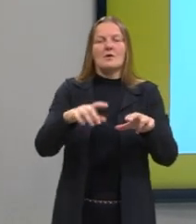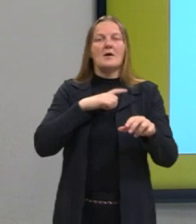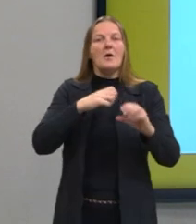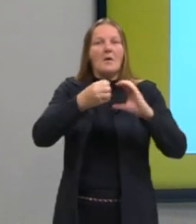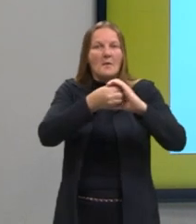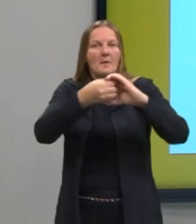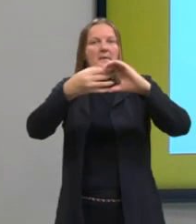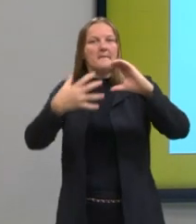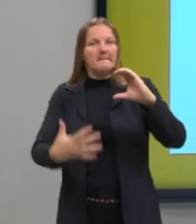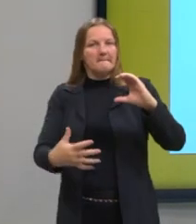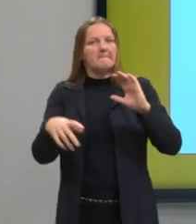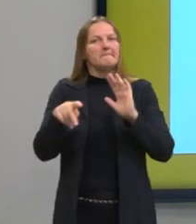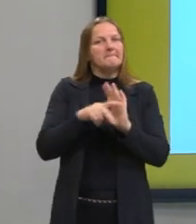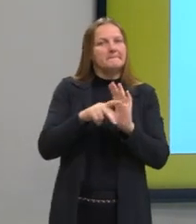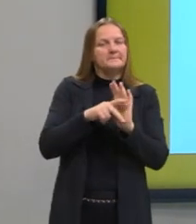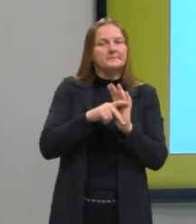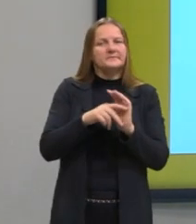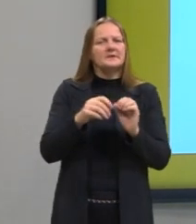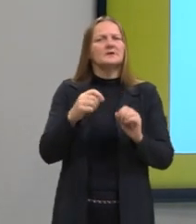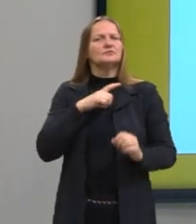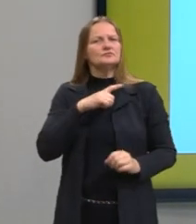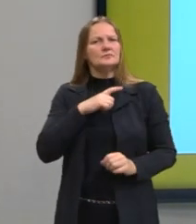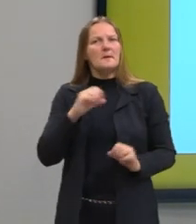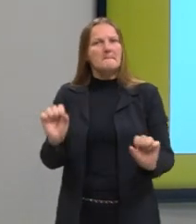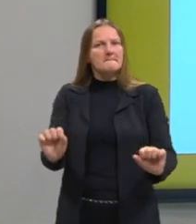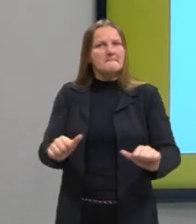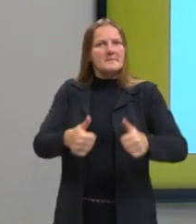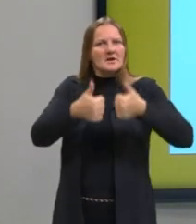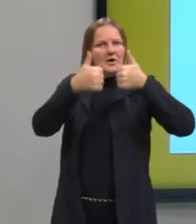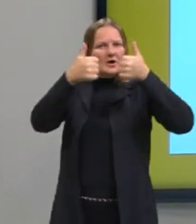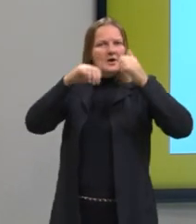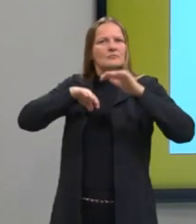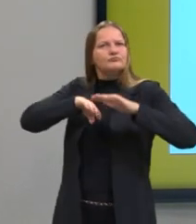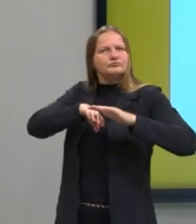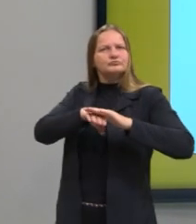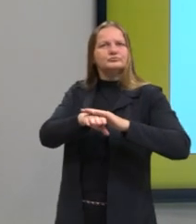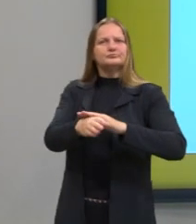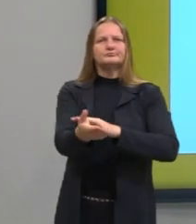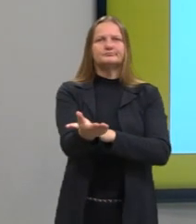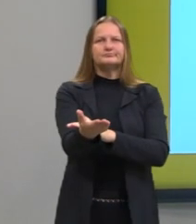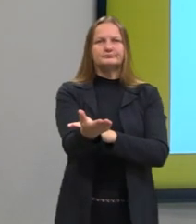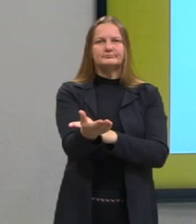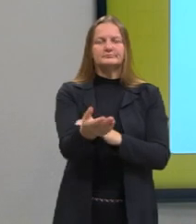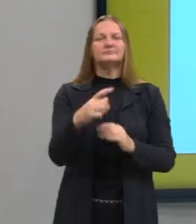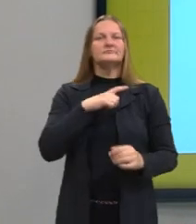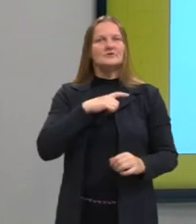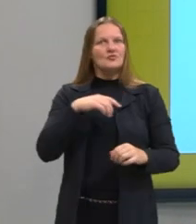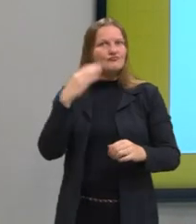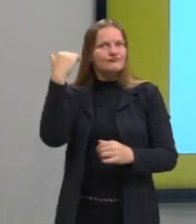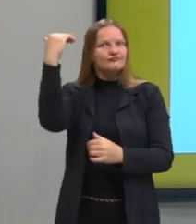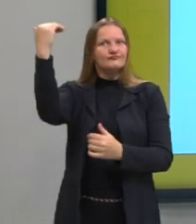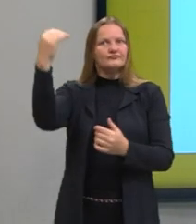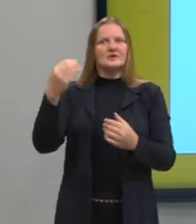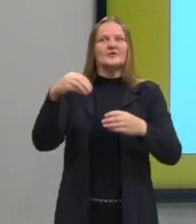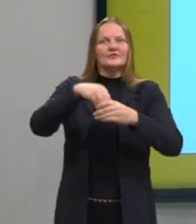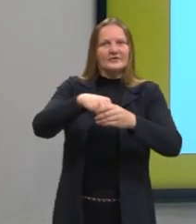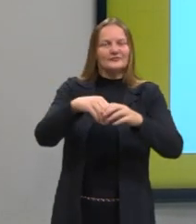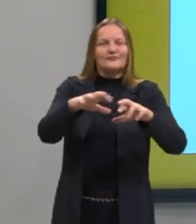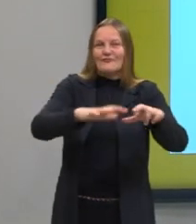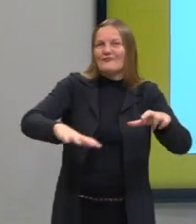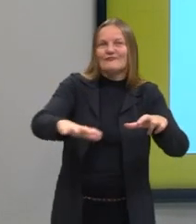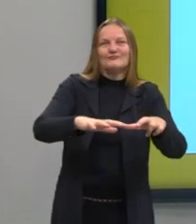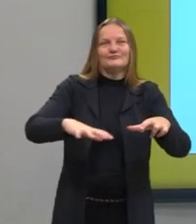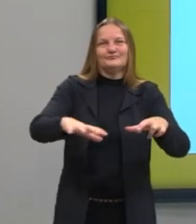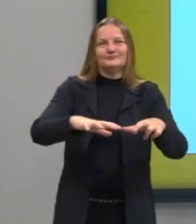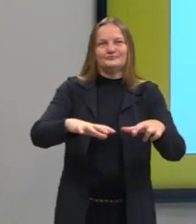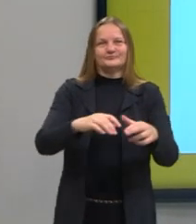as características que vão ser melhor adaptadas é vão ter mais sucesso naquele ambiente